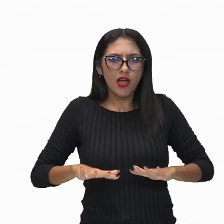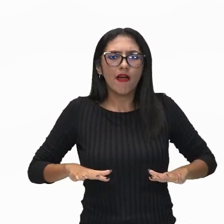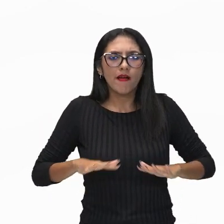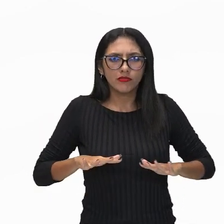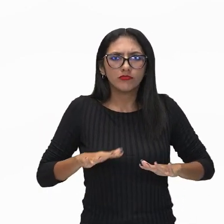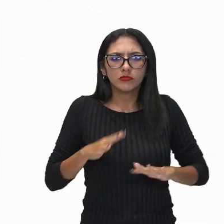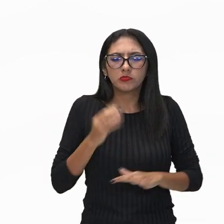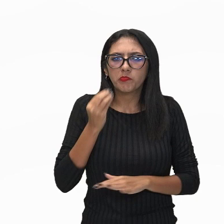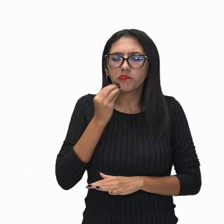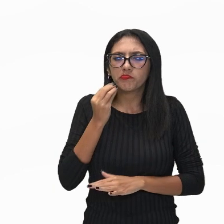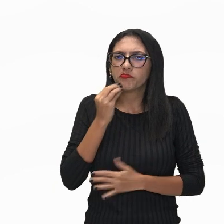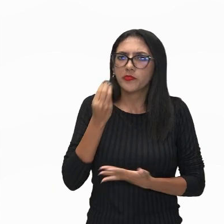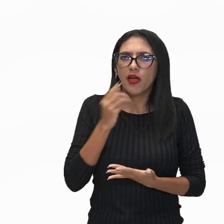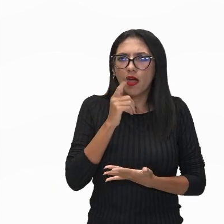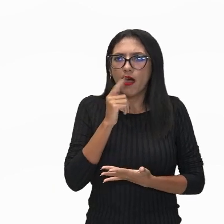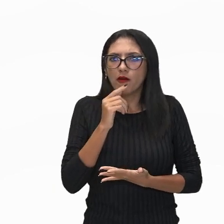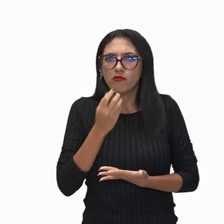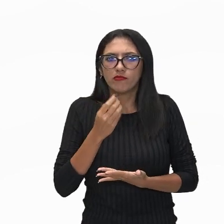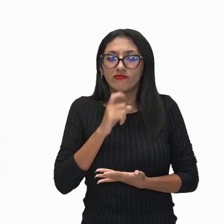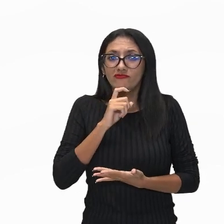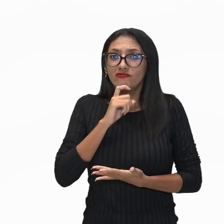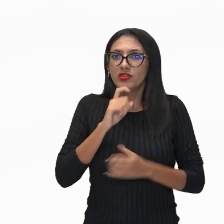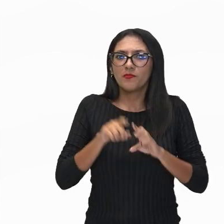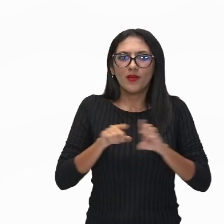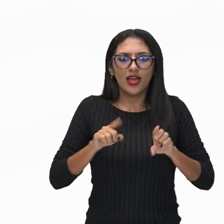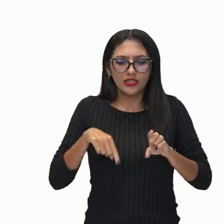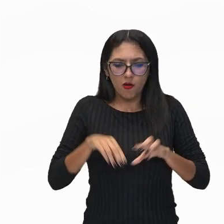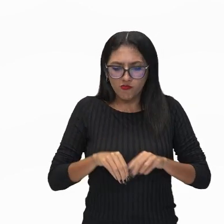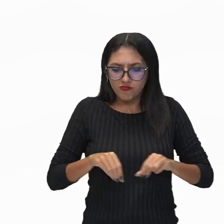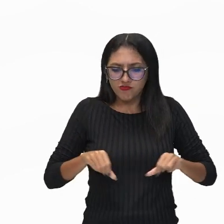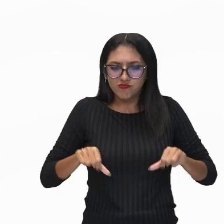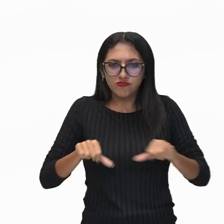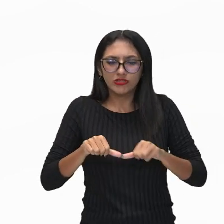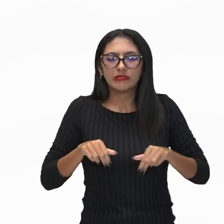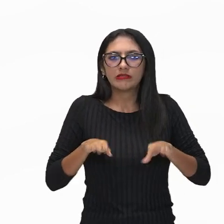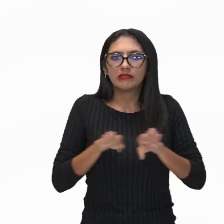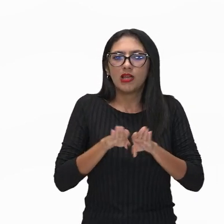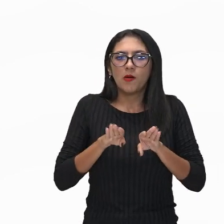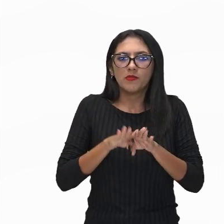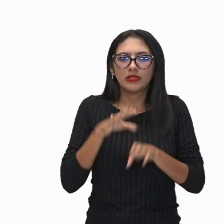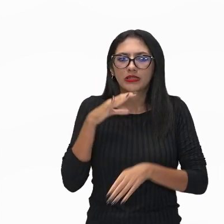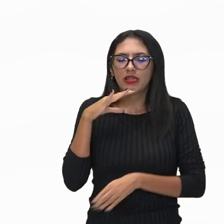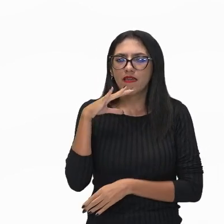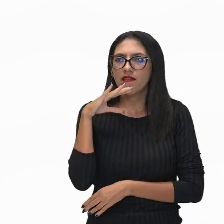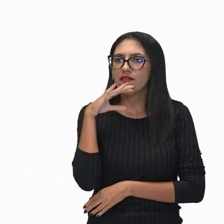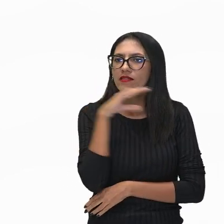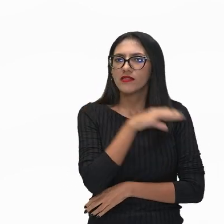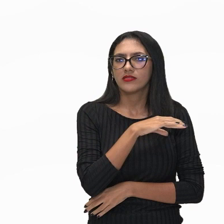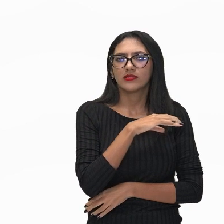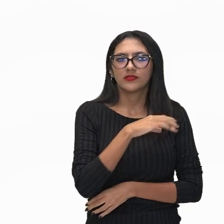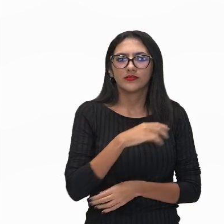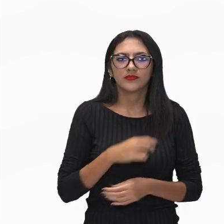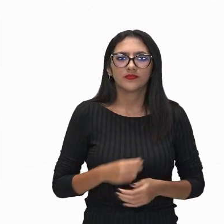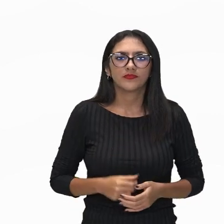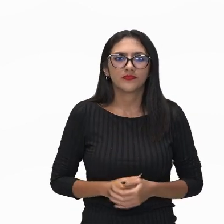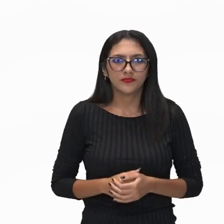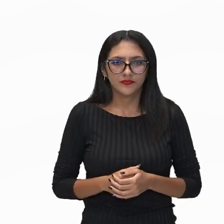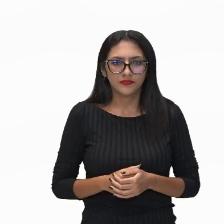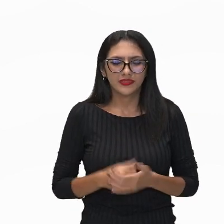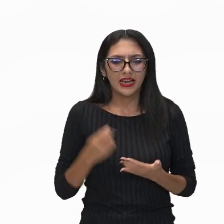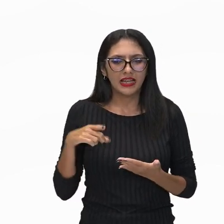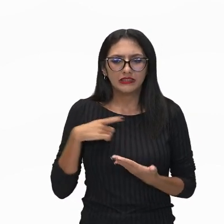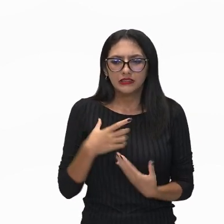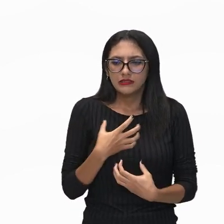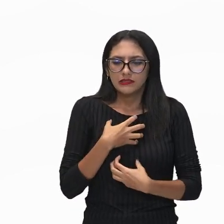esfriar. Só que a areia também estava quente. Aquilo me fez